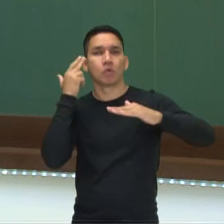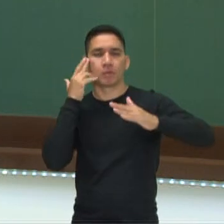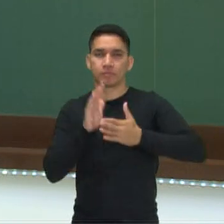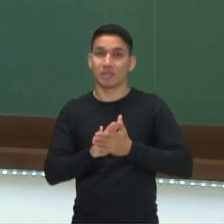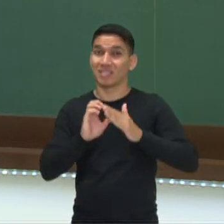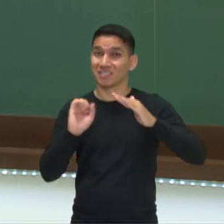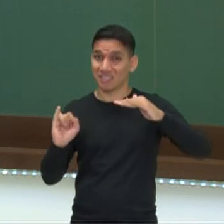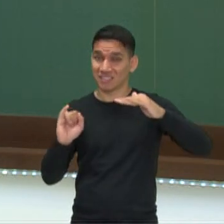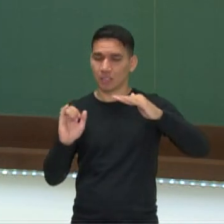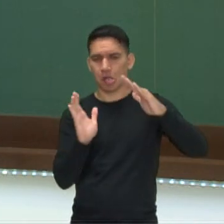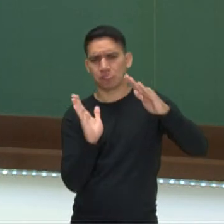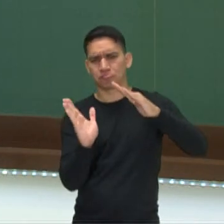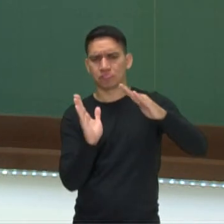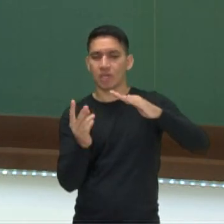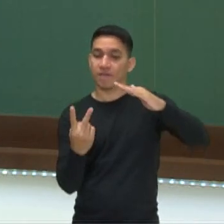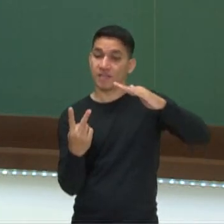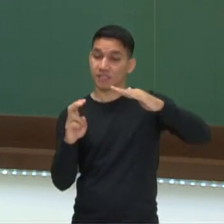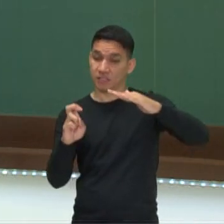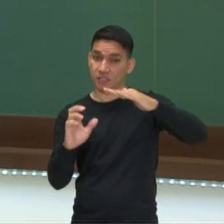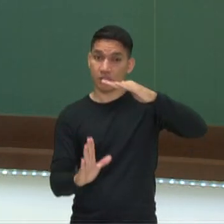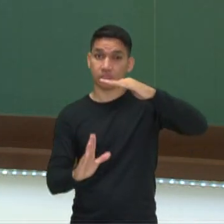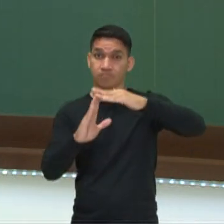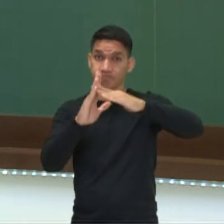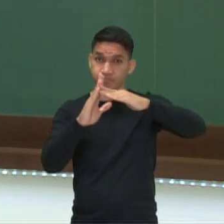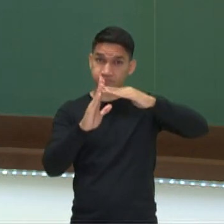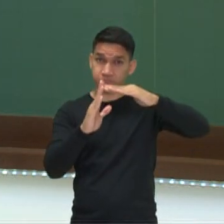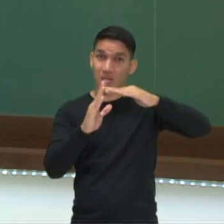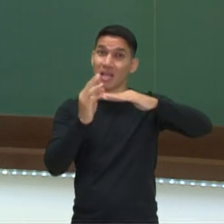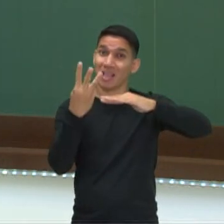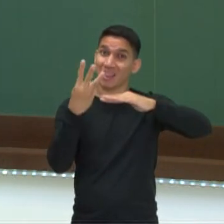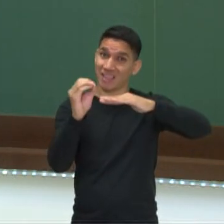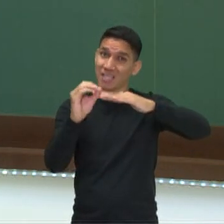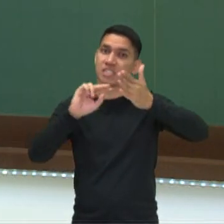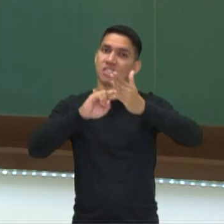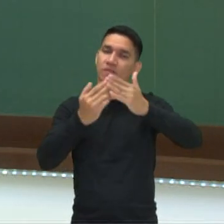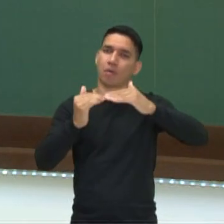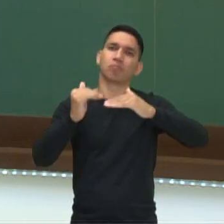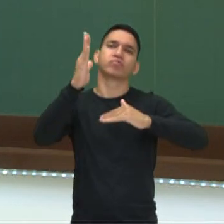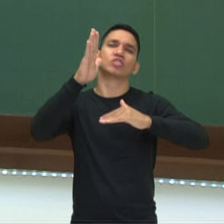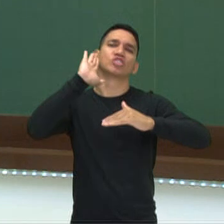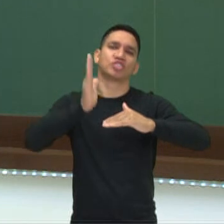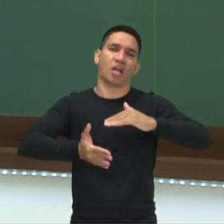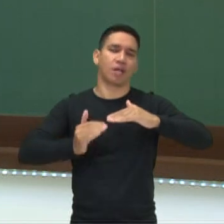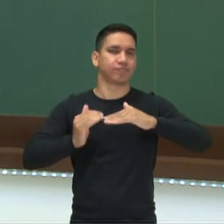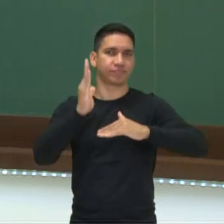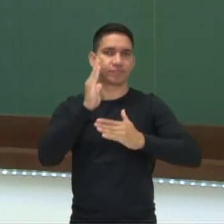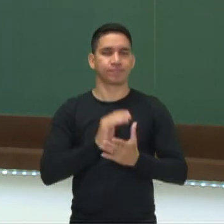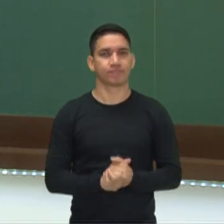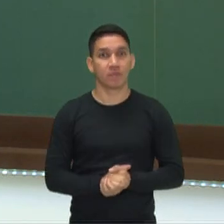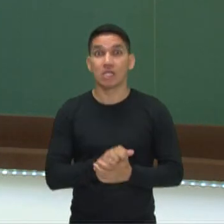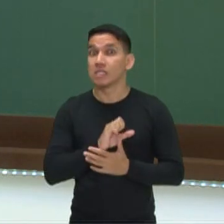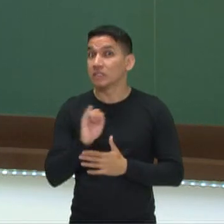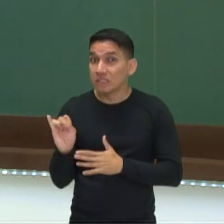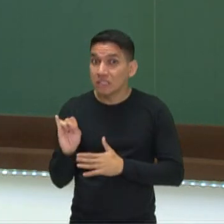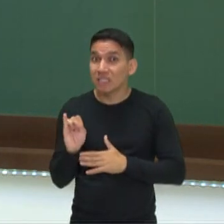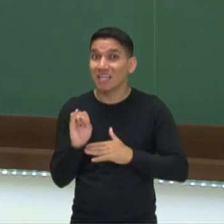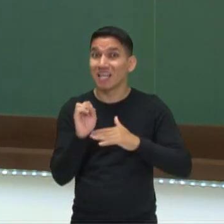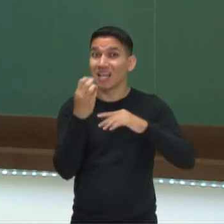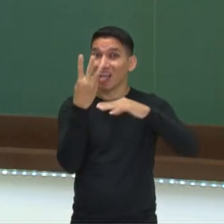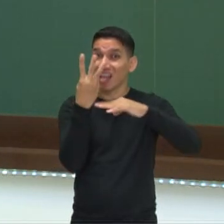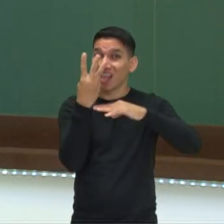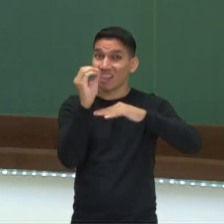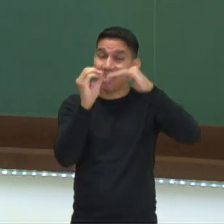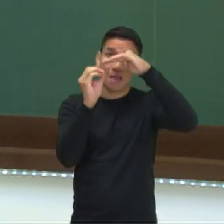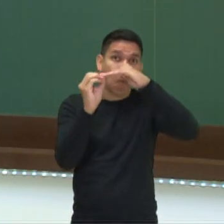Se der entre 25 e 30, ela está acima do peso. E se der um valor acima